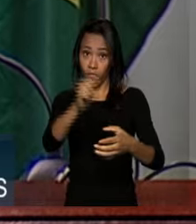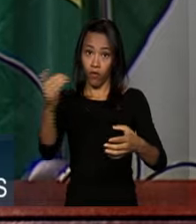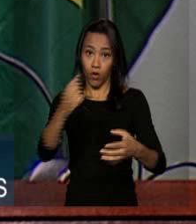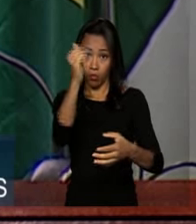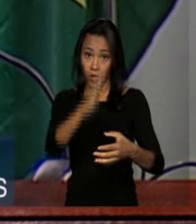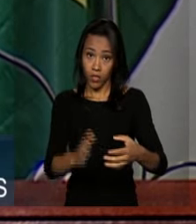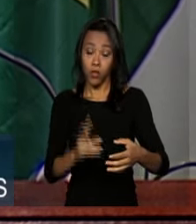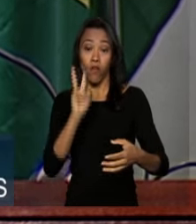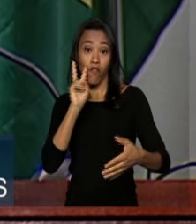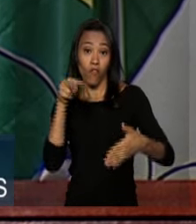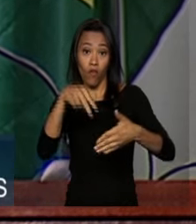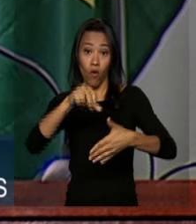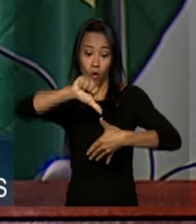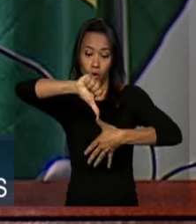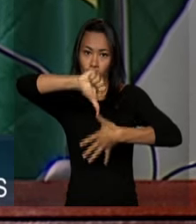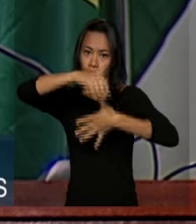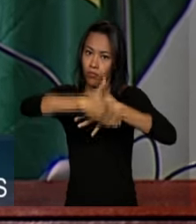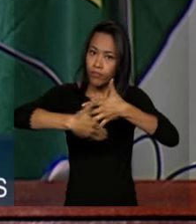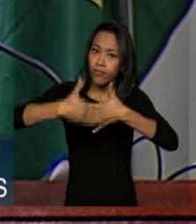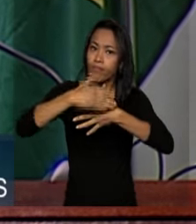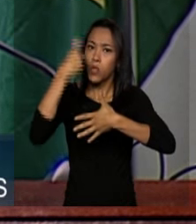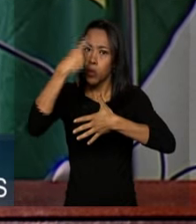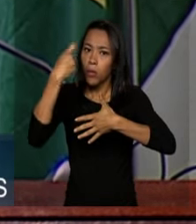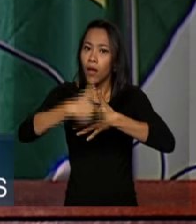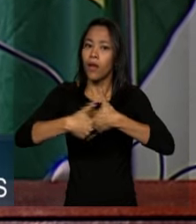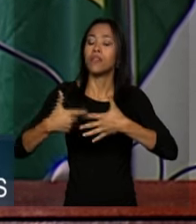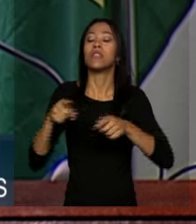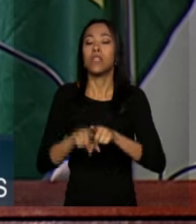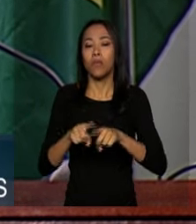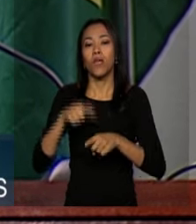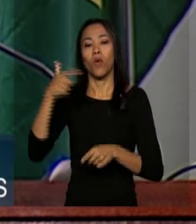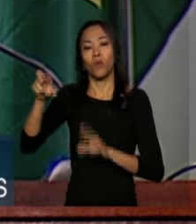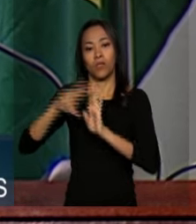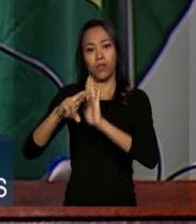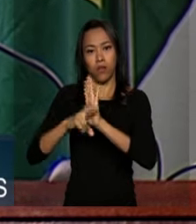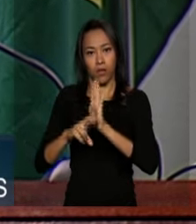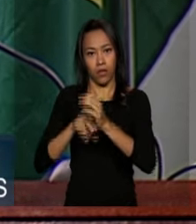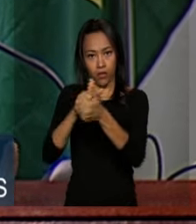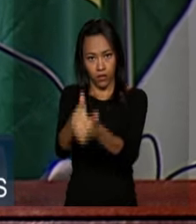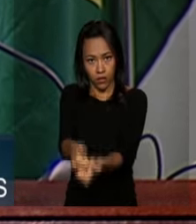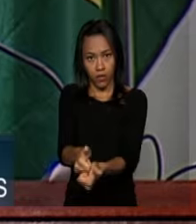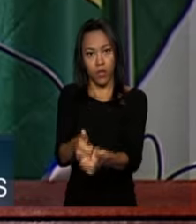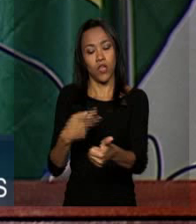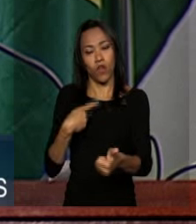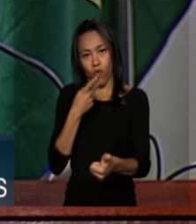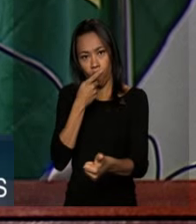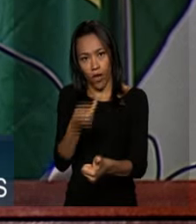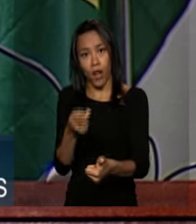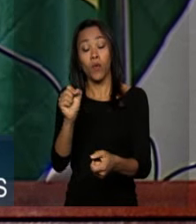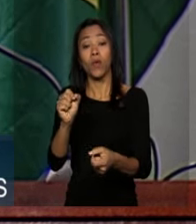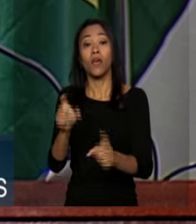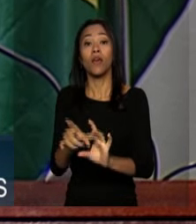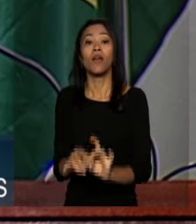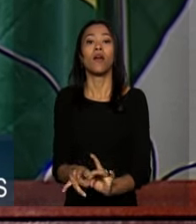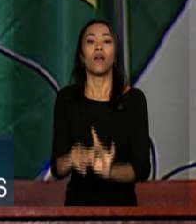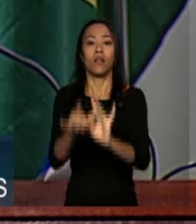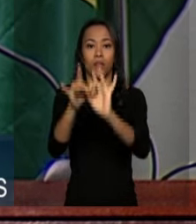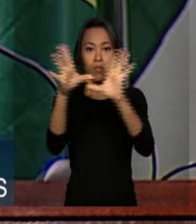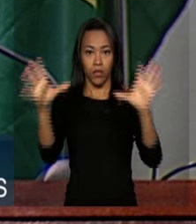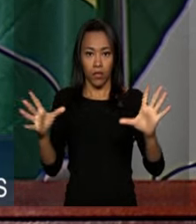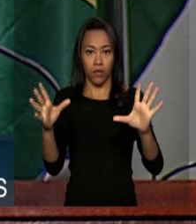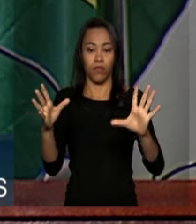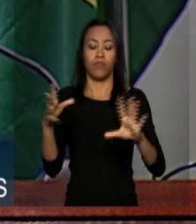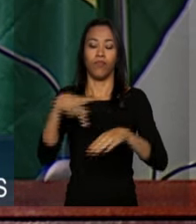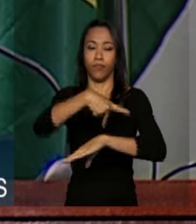na América Latina, deveria reger-se pelos princípios, e aqui eu cito, da independência